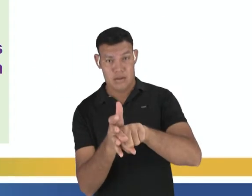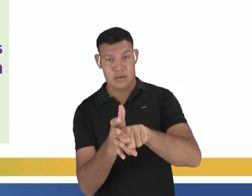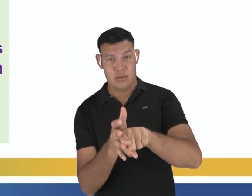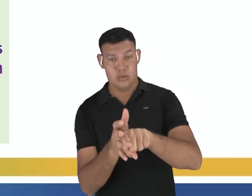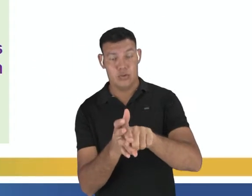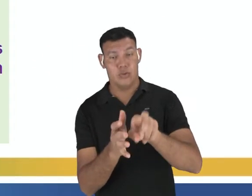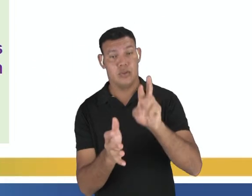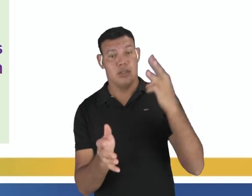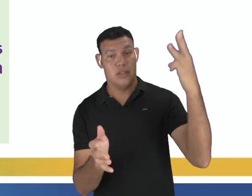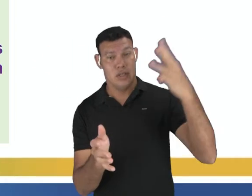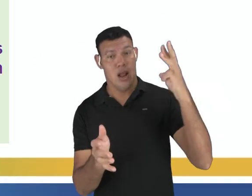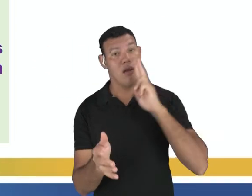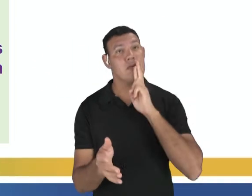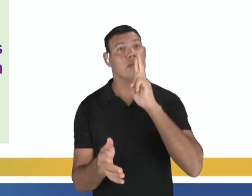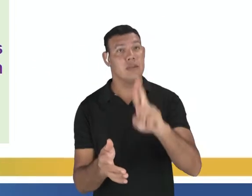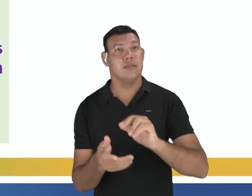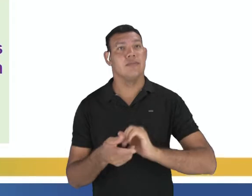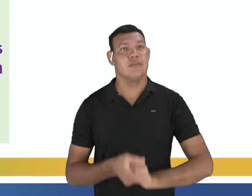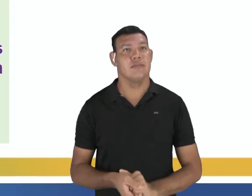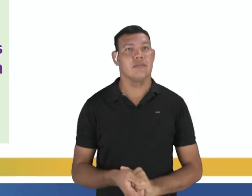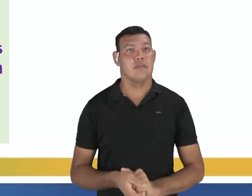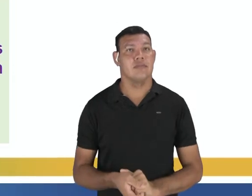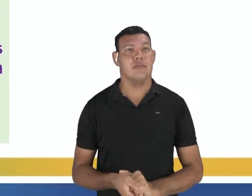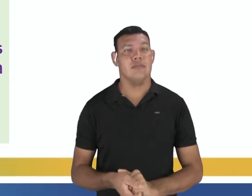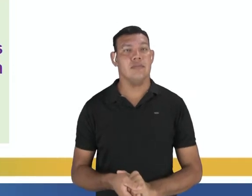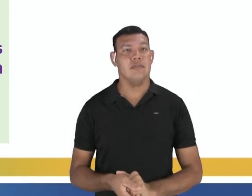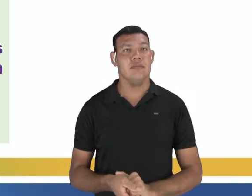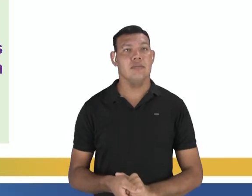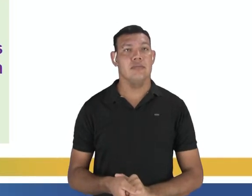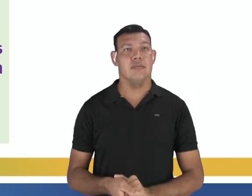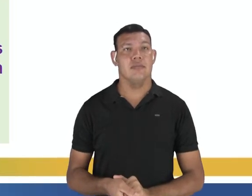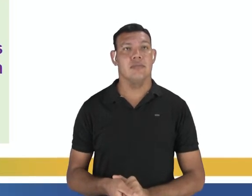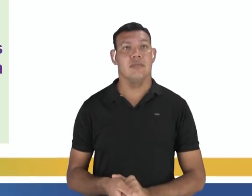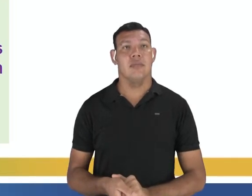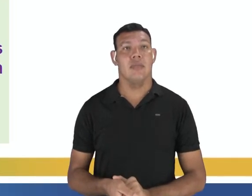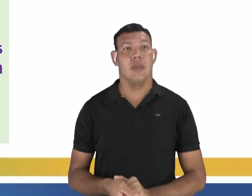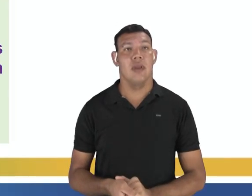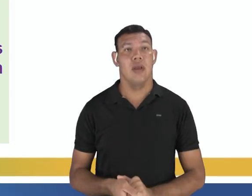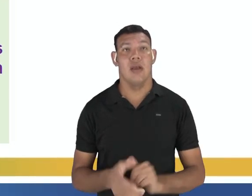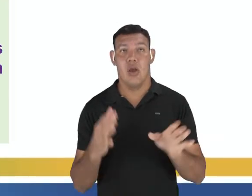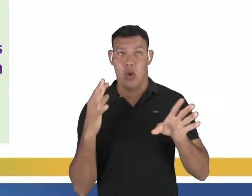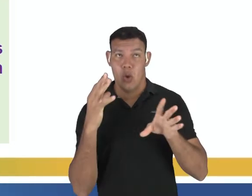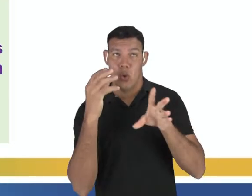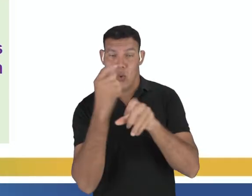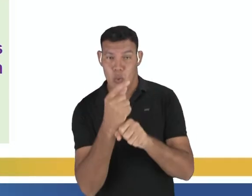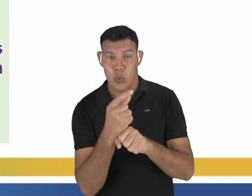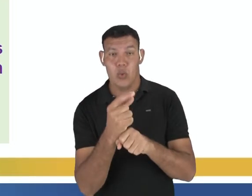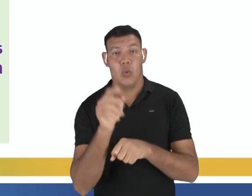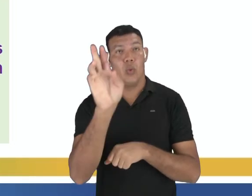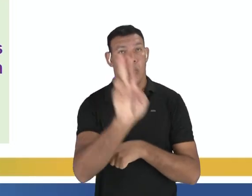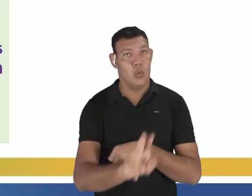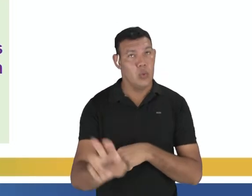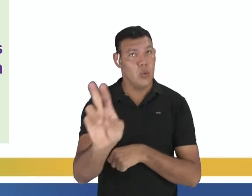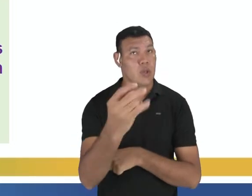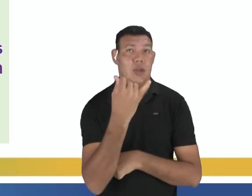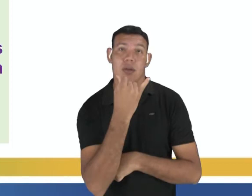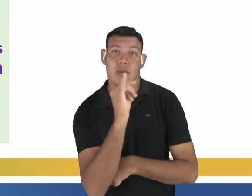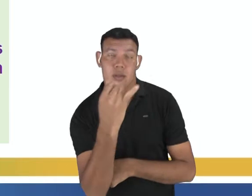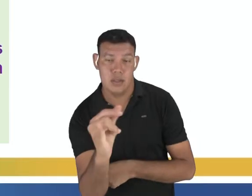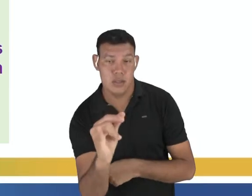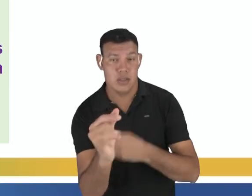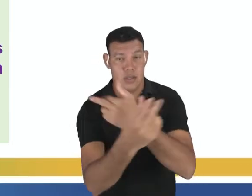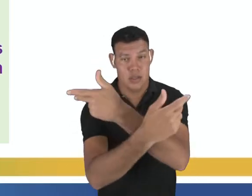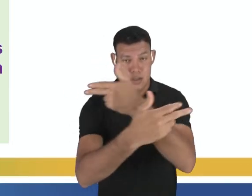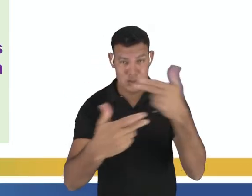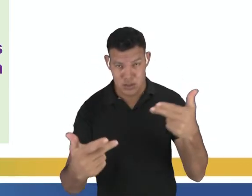Então, a resposta da 3, né, qual a importância de saber calcular o consumo de energia elétrica dos aparelhos domésticos, é que, sabendo calcular o consumo